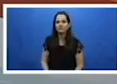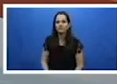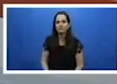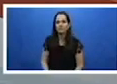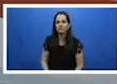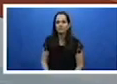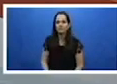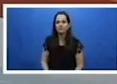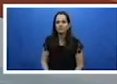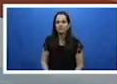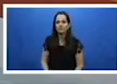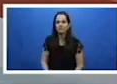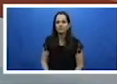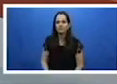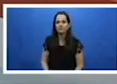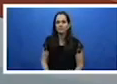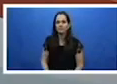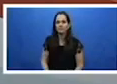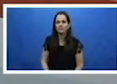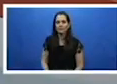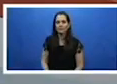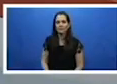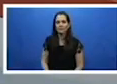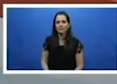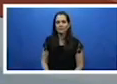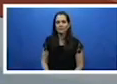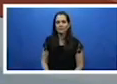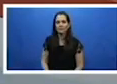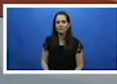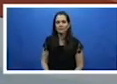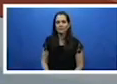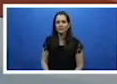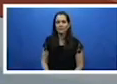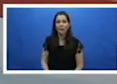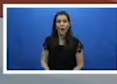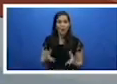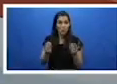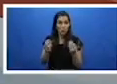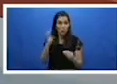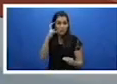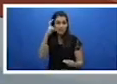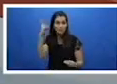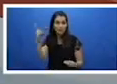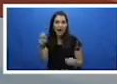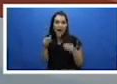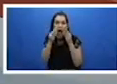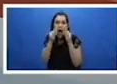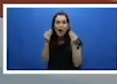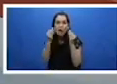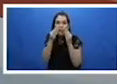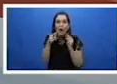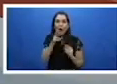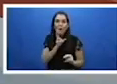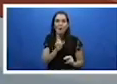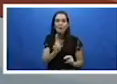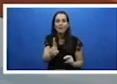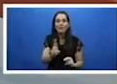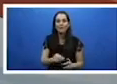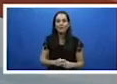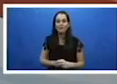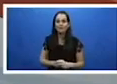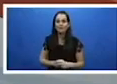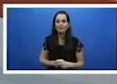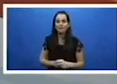lhe ensinado a dividir tão bem? Muito esperta, ela respondeu.